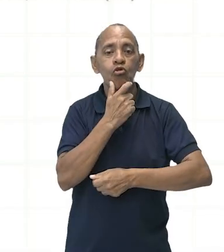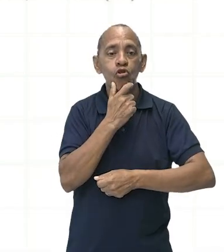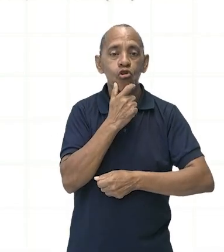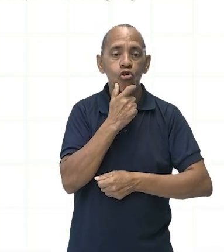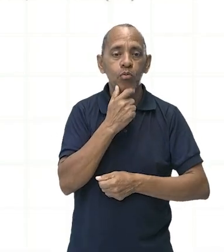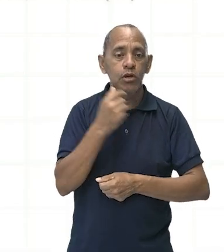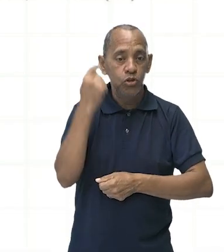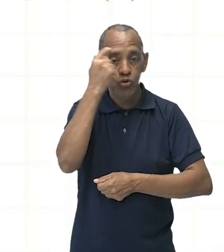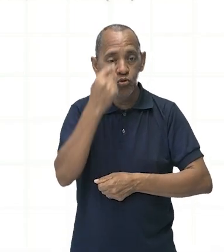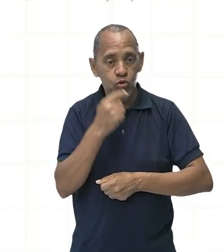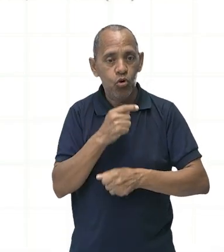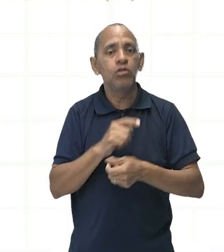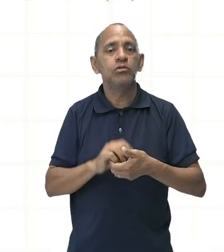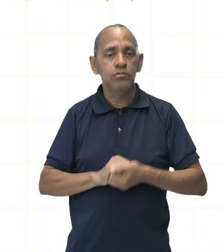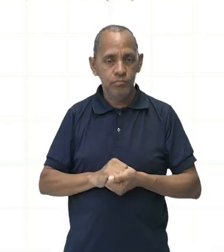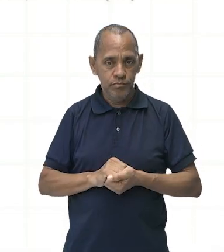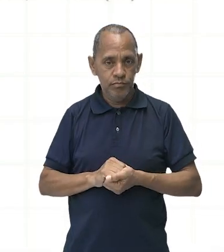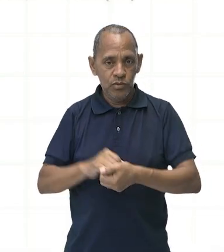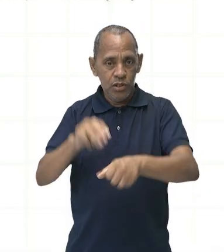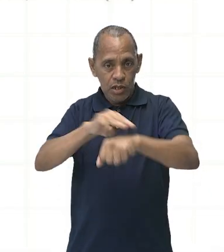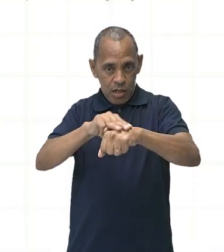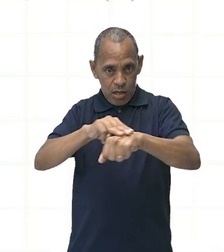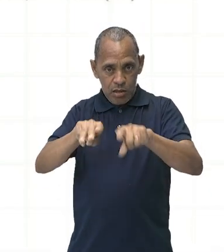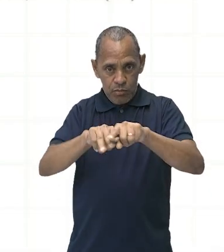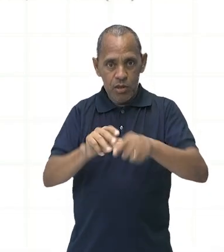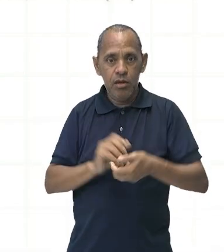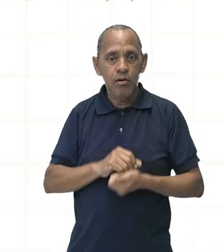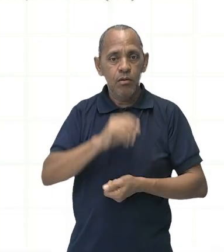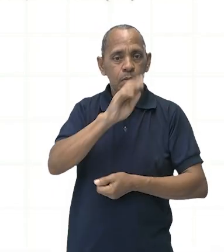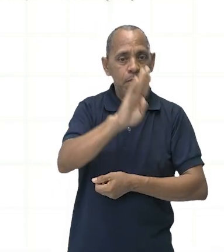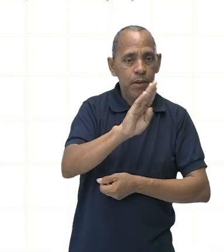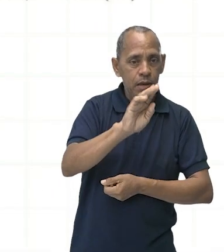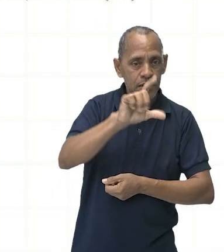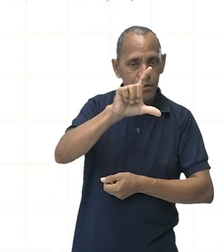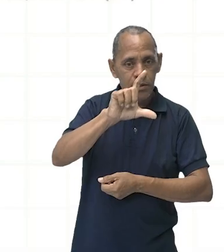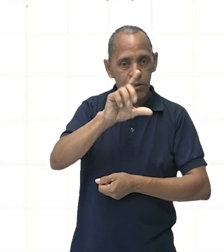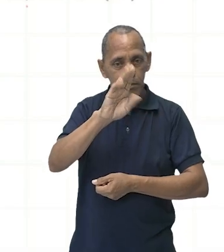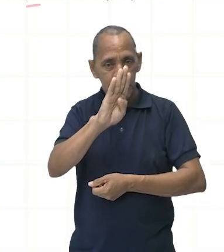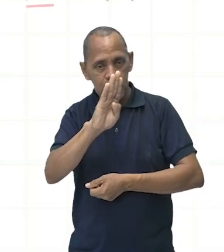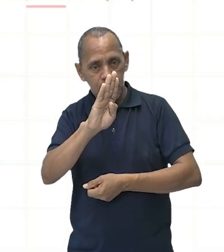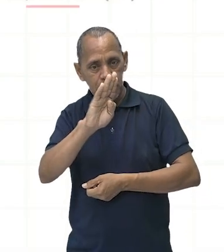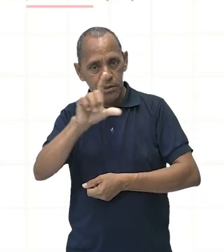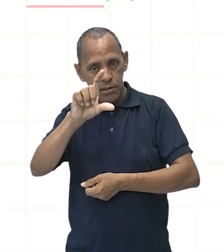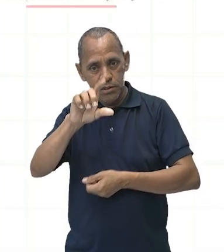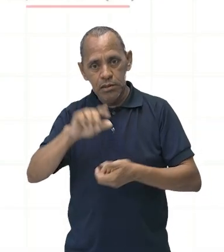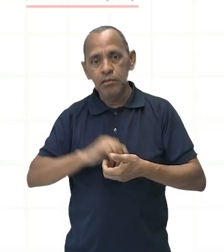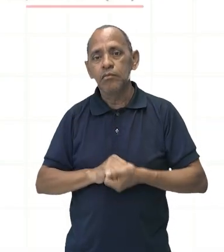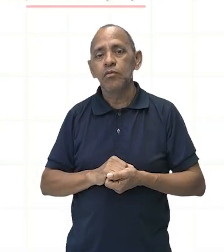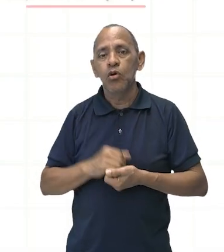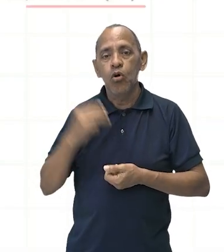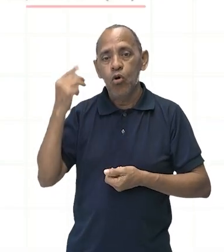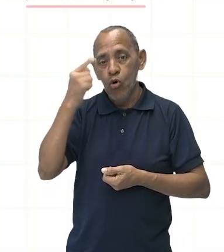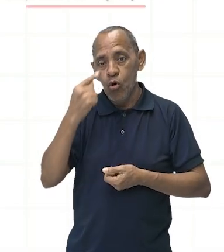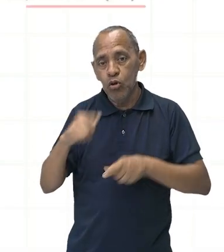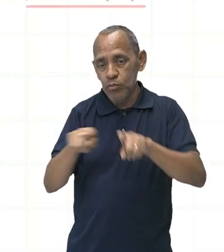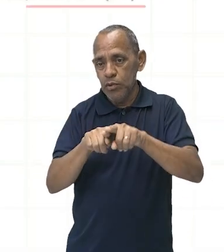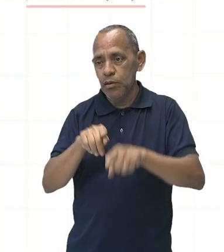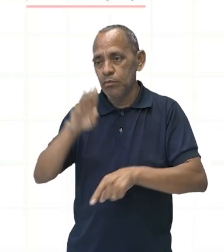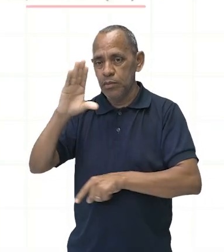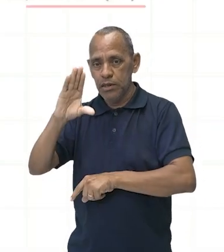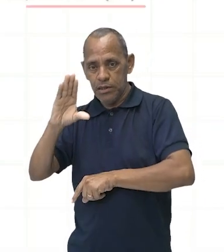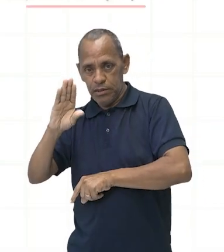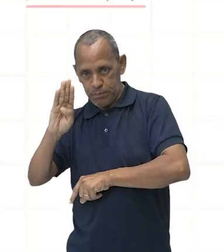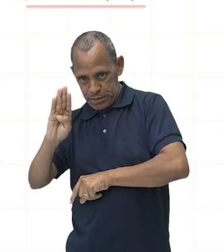por sua vez, pode ser dominante, bezão, bezão, ou pode apresentar olhos castanhos, sendo um heterozigoto híbrido com